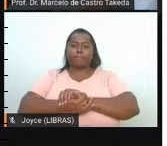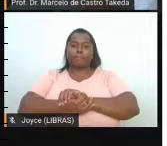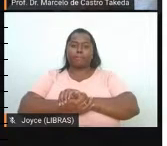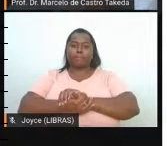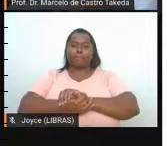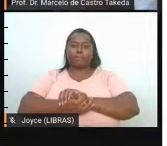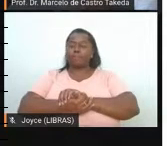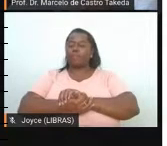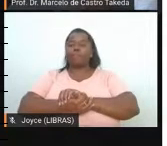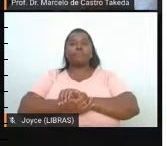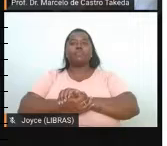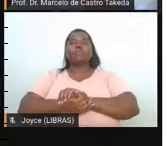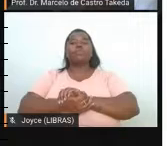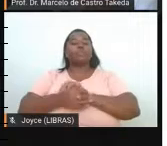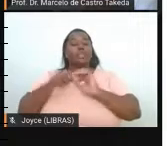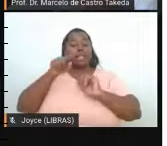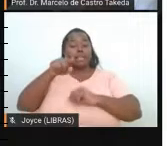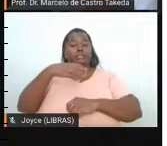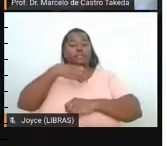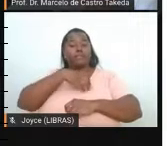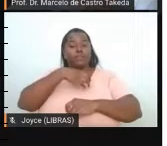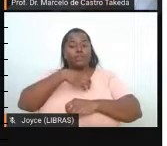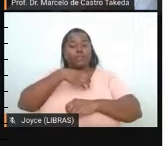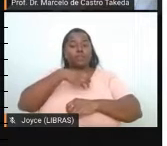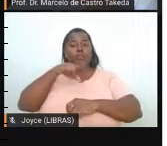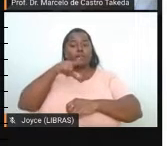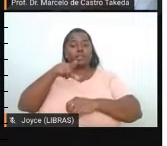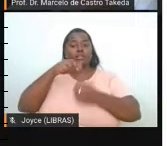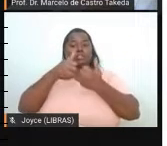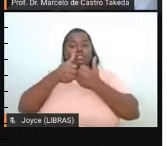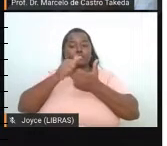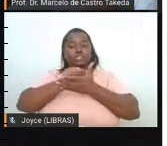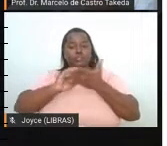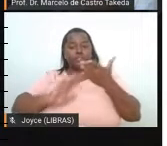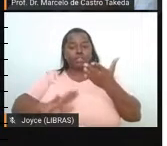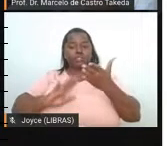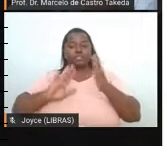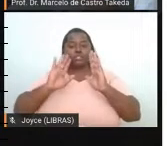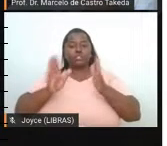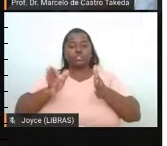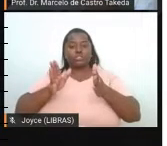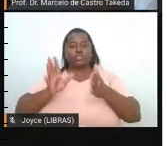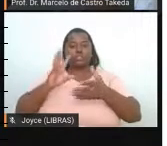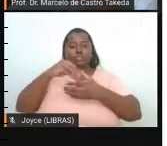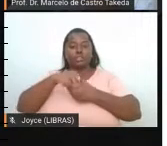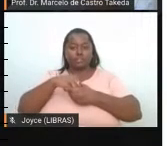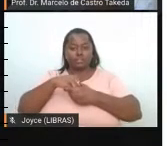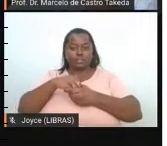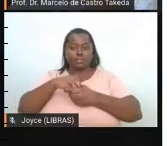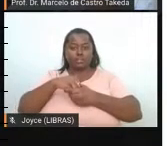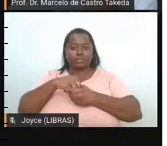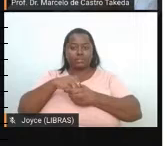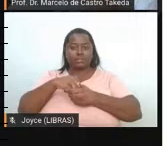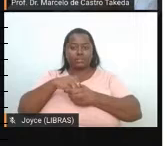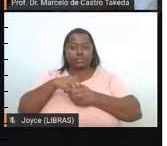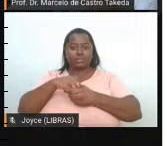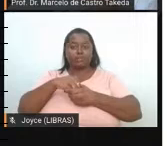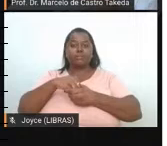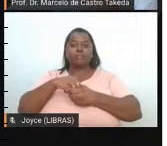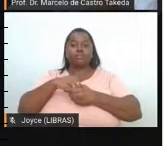dessa forma, essa atividade já entra no livro de notas numa